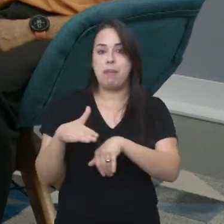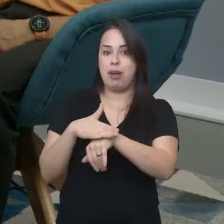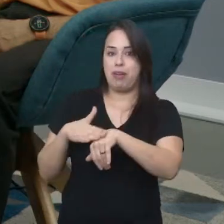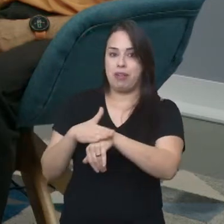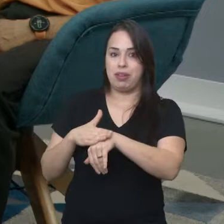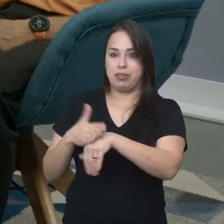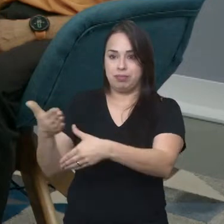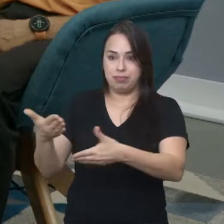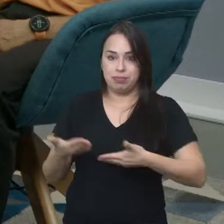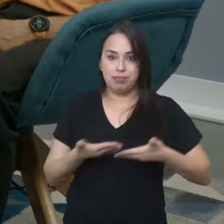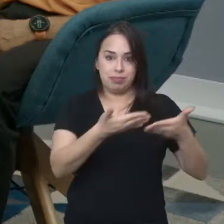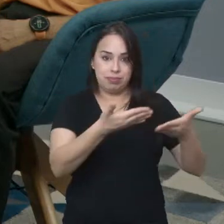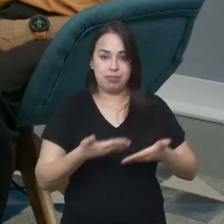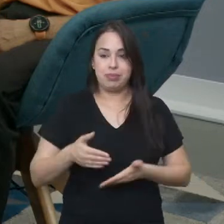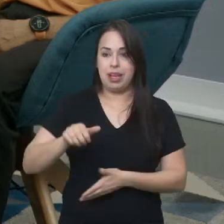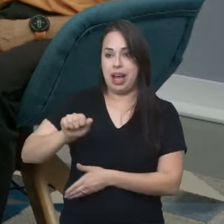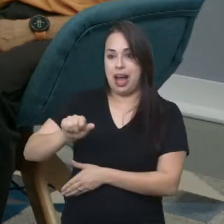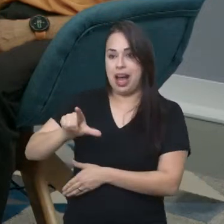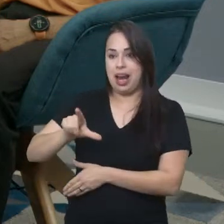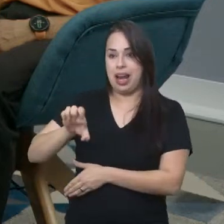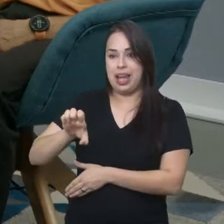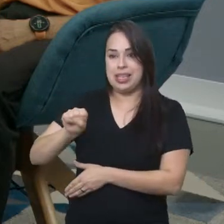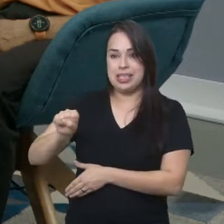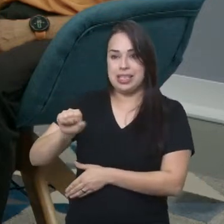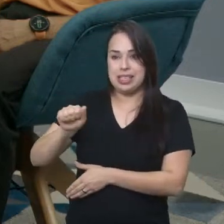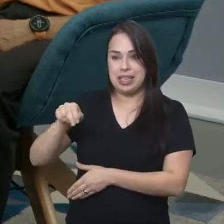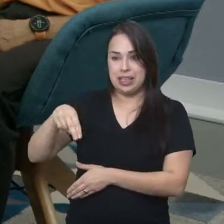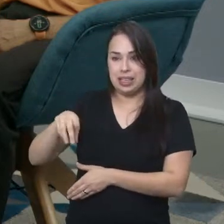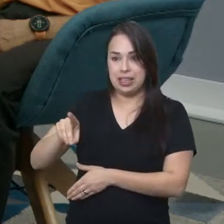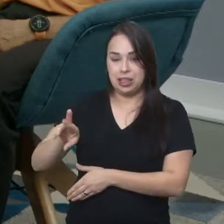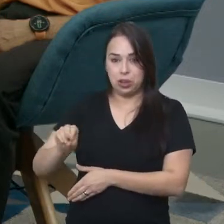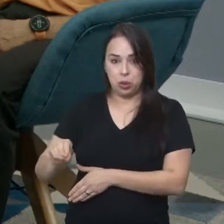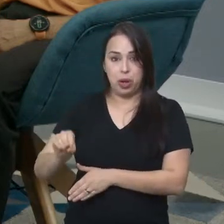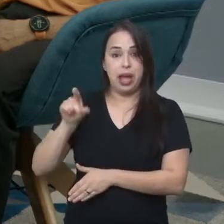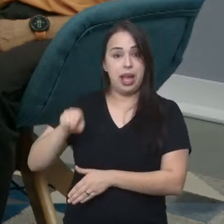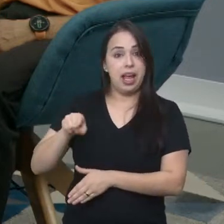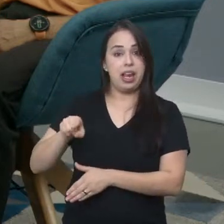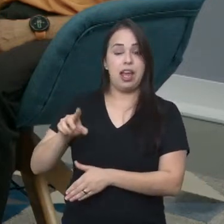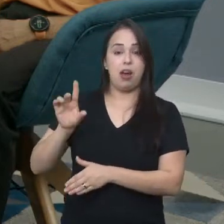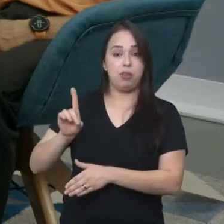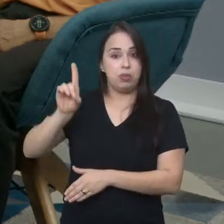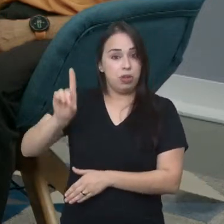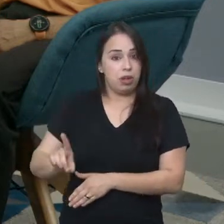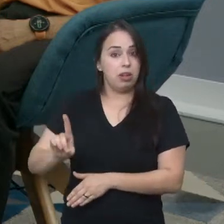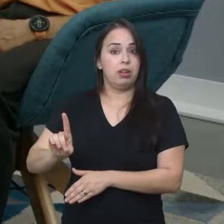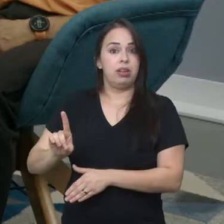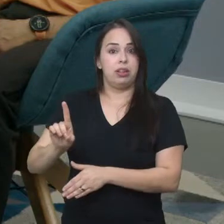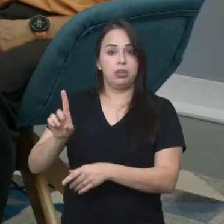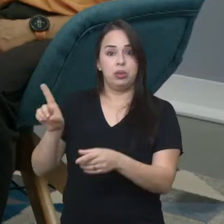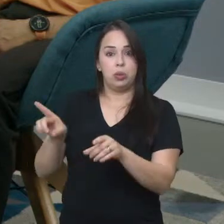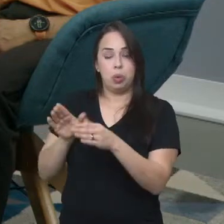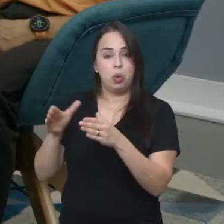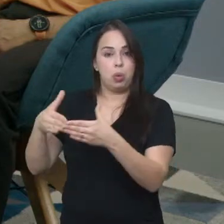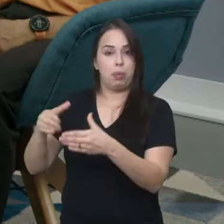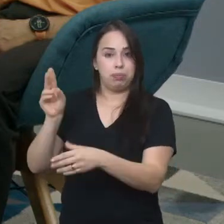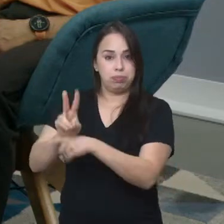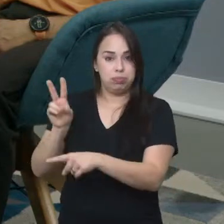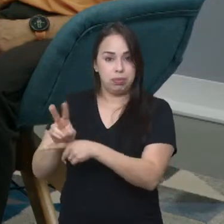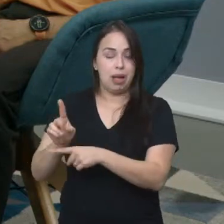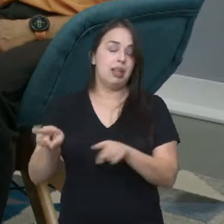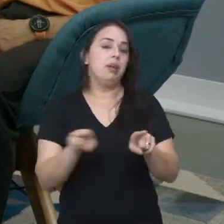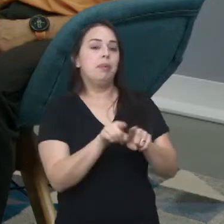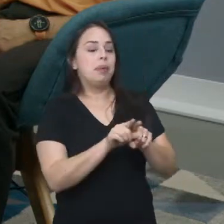eu recebo o Alessandro Mirachi, que é conselheiro e atual coordenador do Conselho Tutelar da Região Sul, e o Gilson dos Santos, que